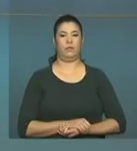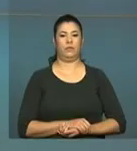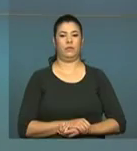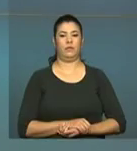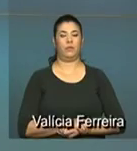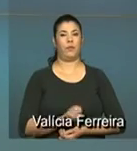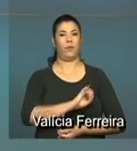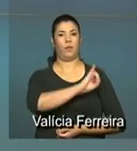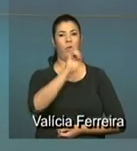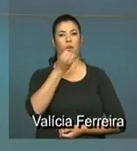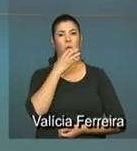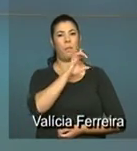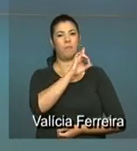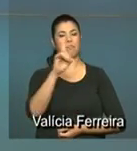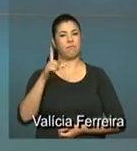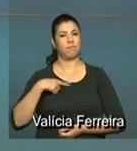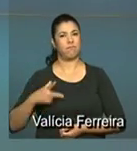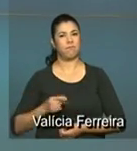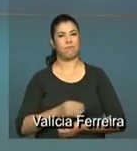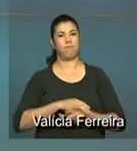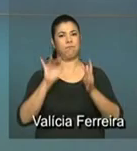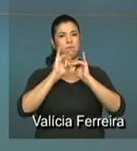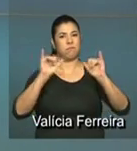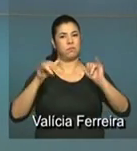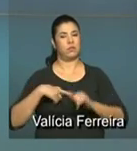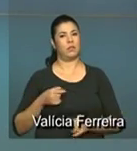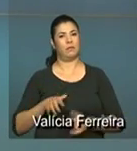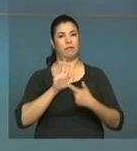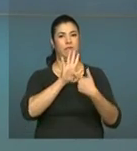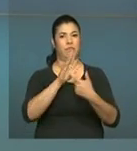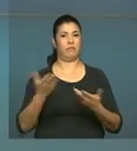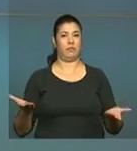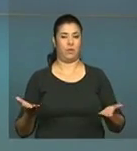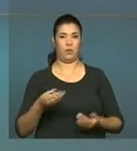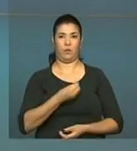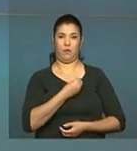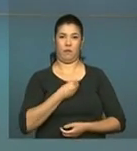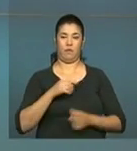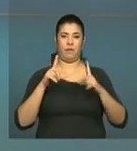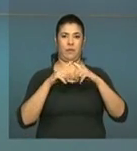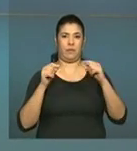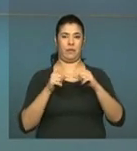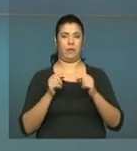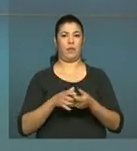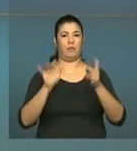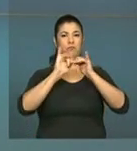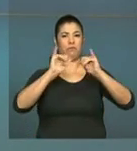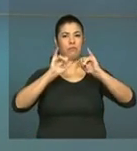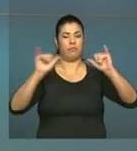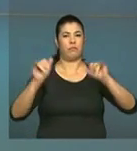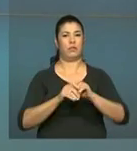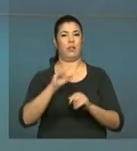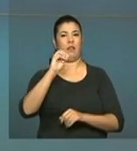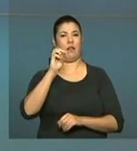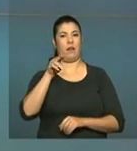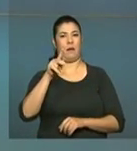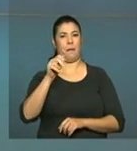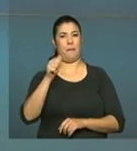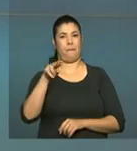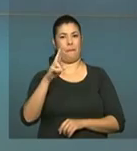Olá, bom dia. Interrompemos a nossa programação para transmitir ao vivo de Brasília o lançamento da campanha de